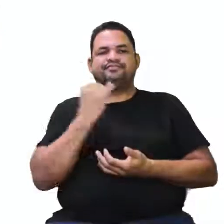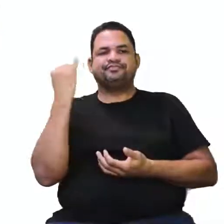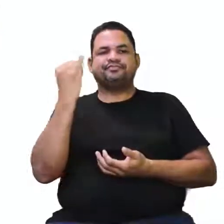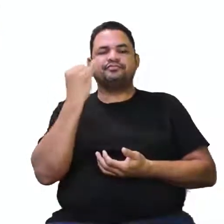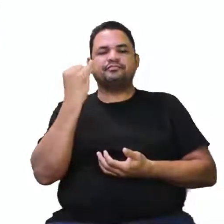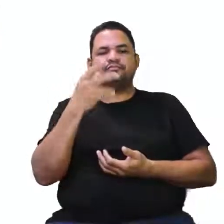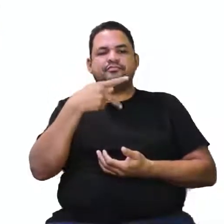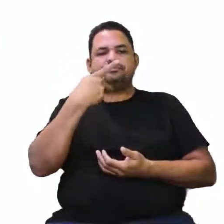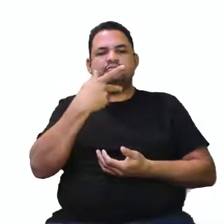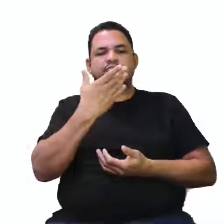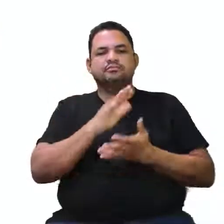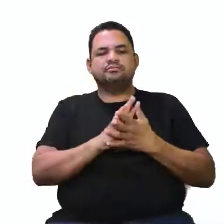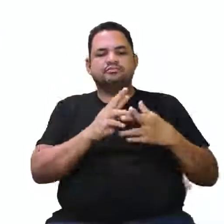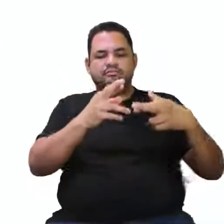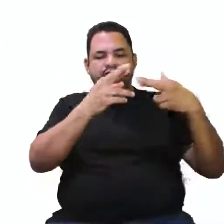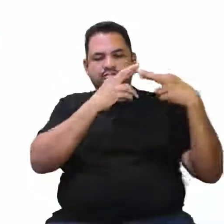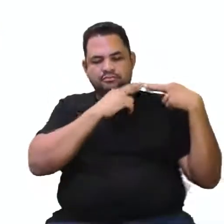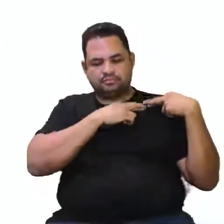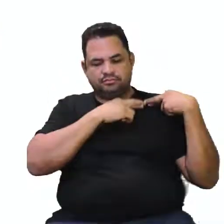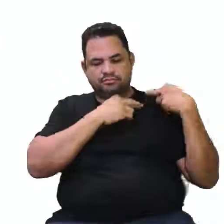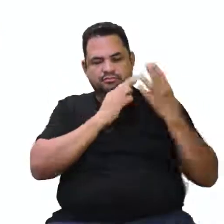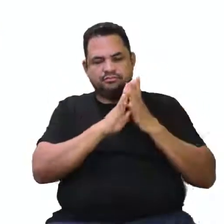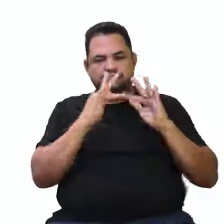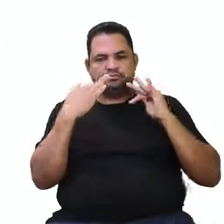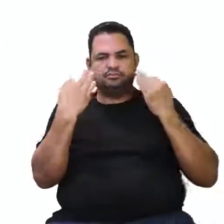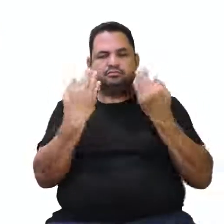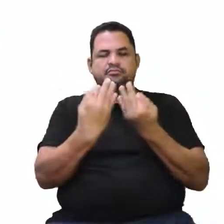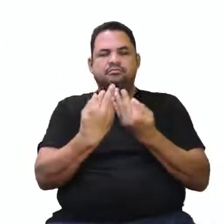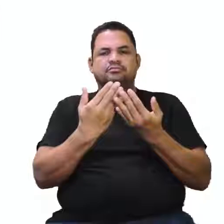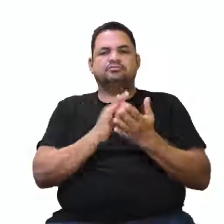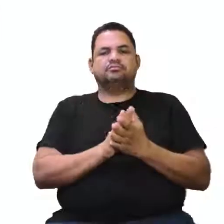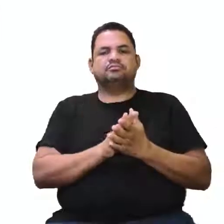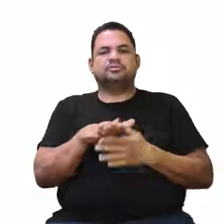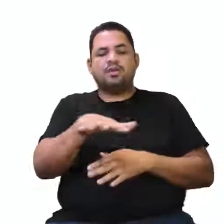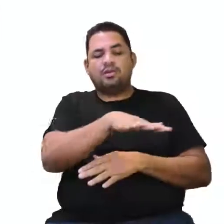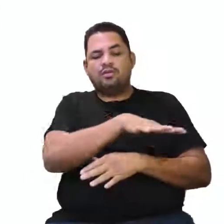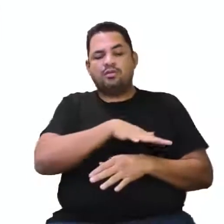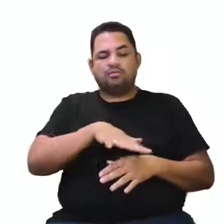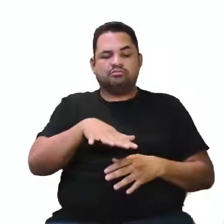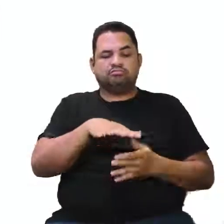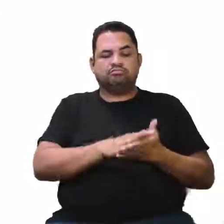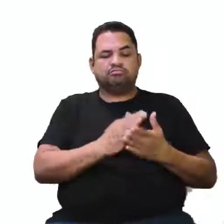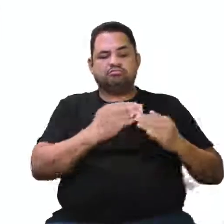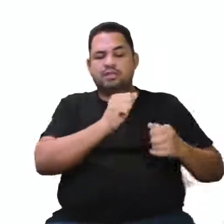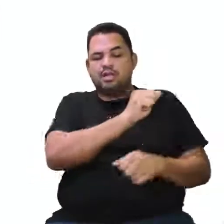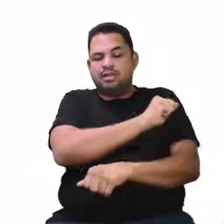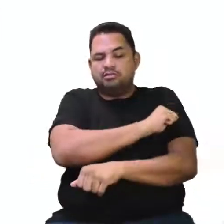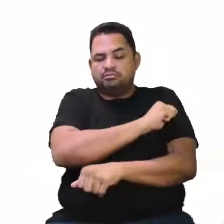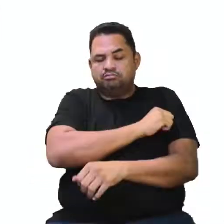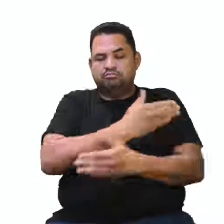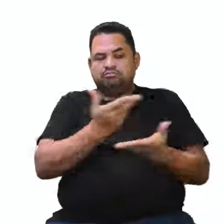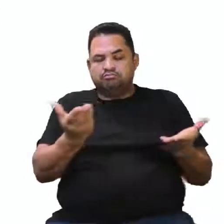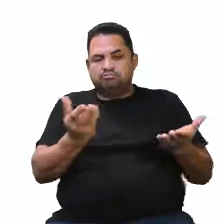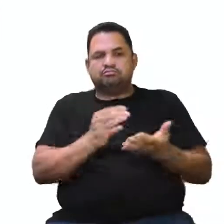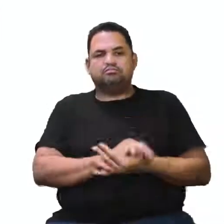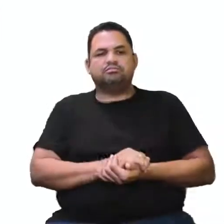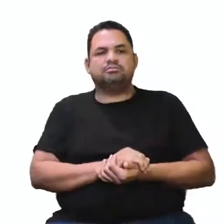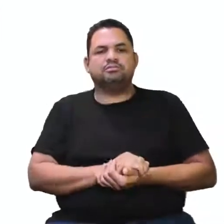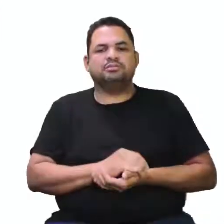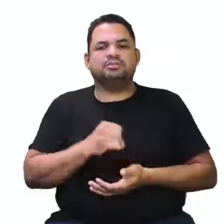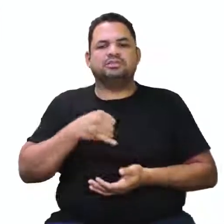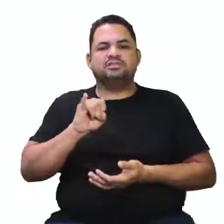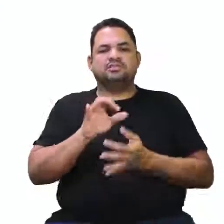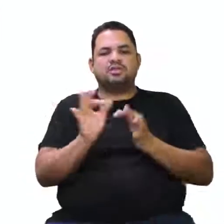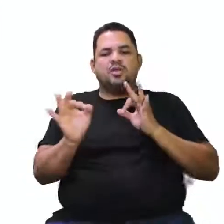professora, que a responsabilidade, né, da família, dos ambientes onde esse estudante está, ela é muito grande, porque se